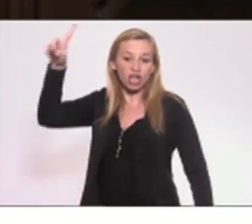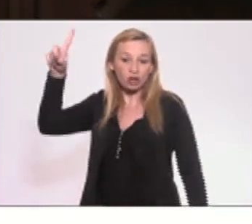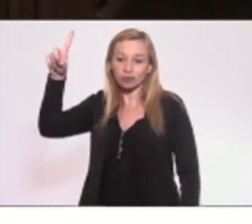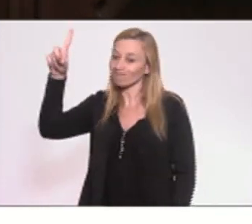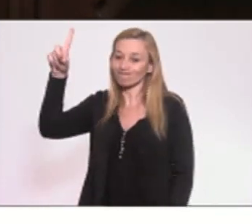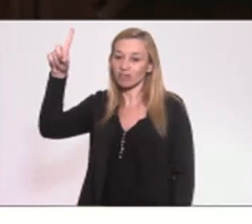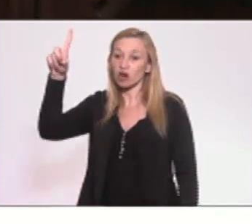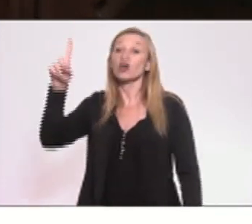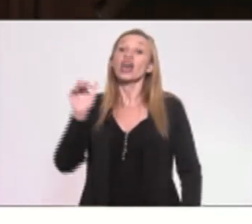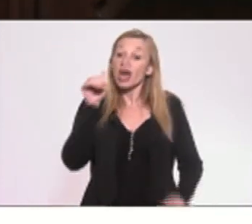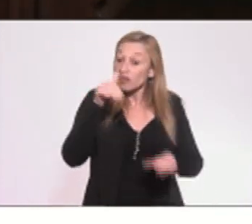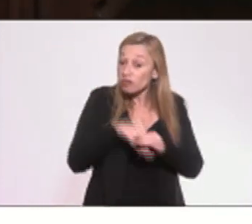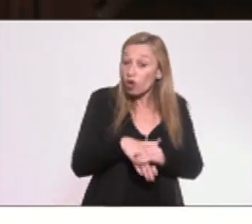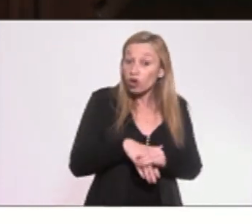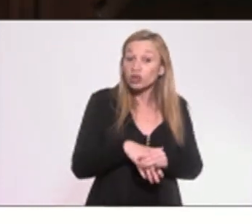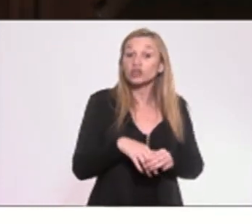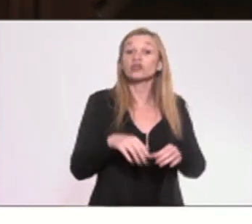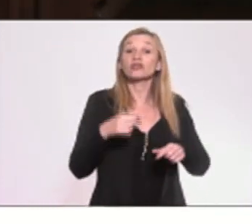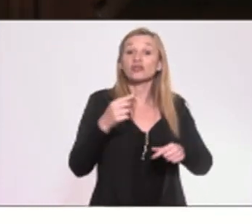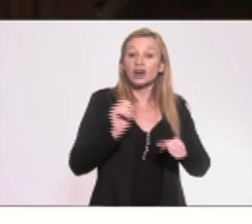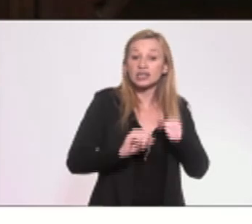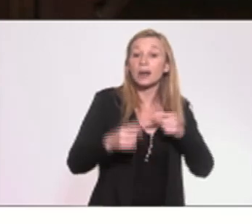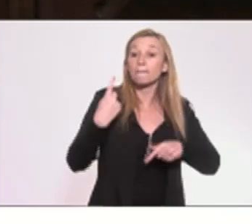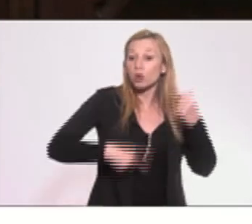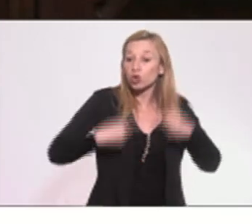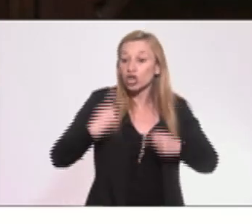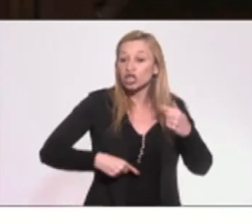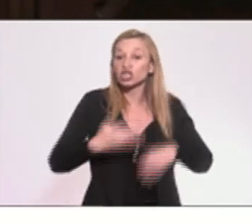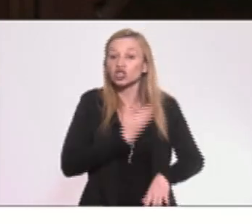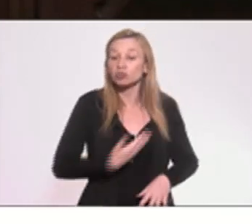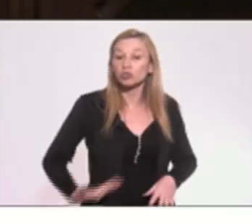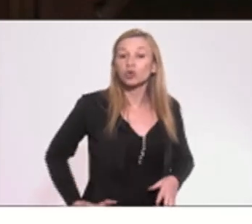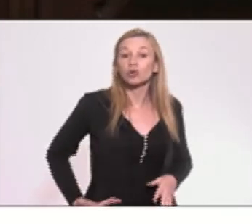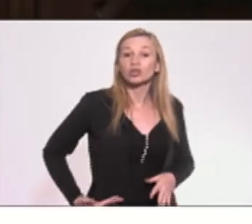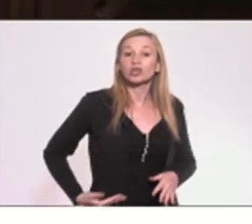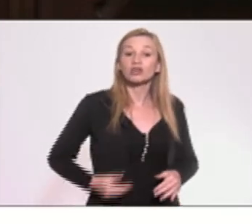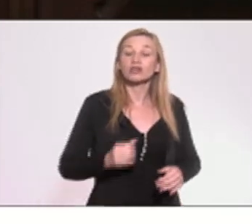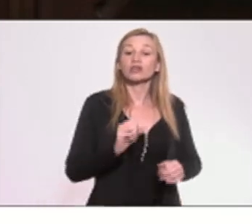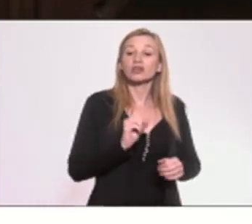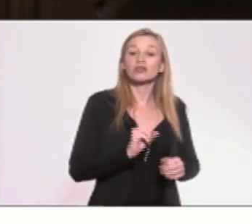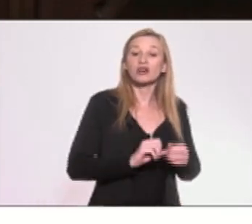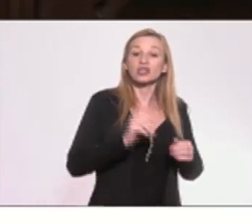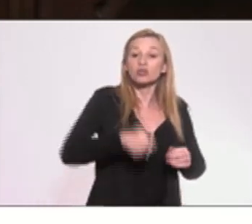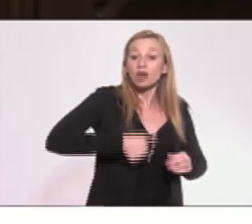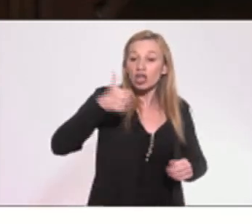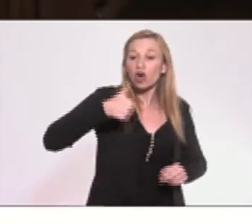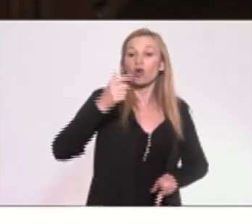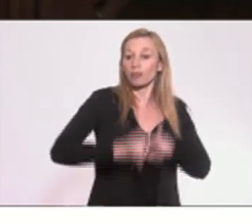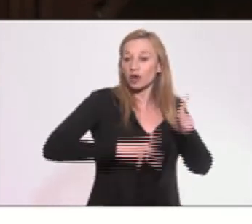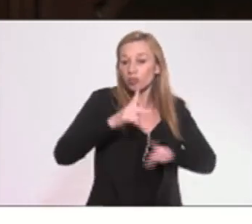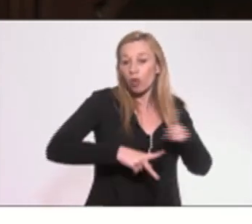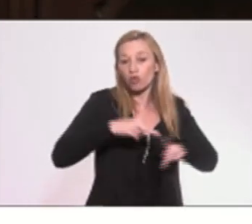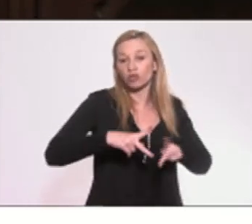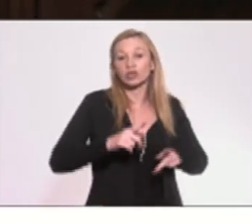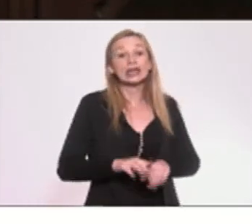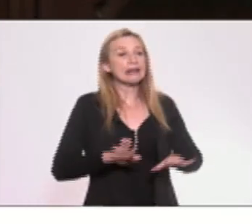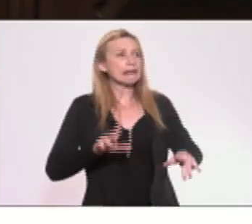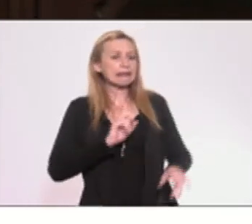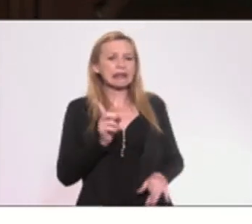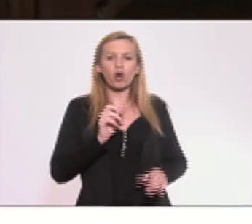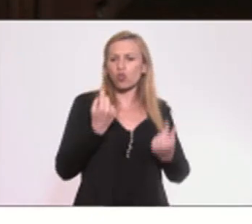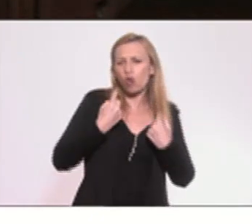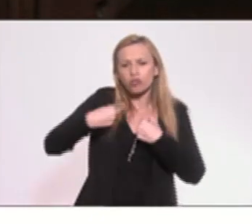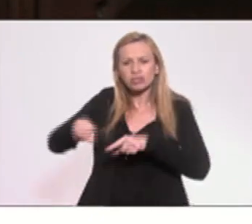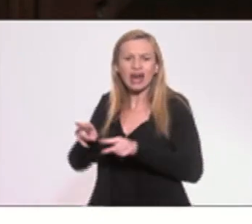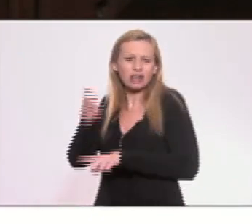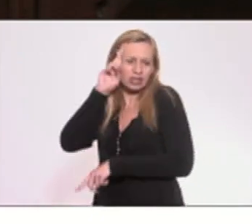para que possa fazer políticas públicas que impactem de maneira positiva a população. E não o contrário,